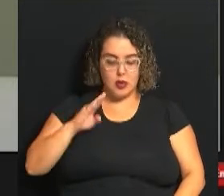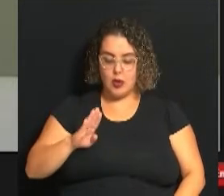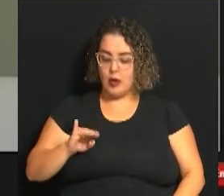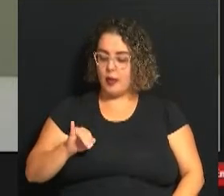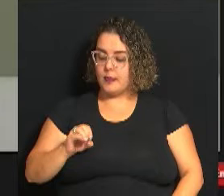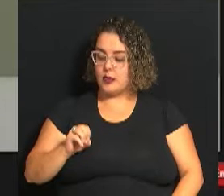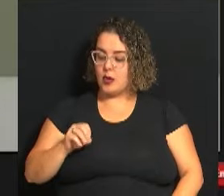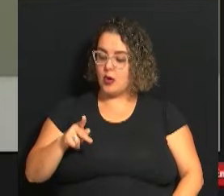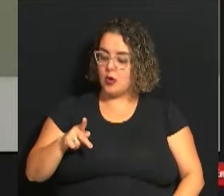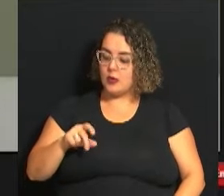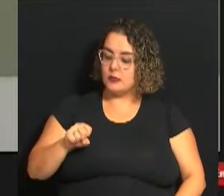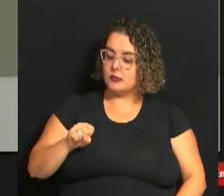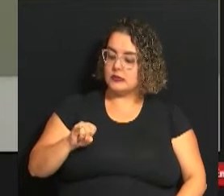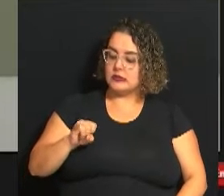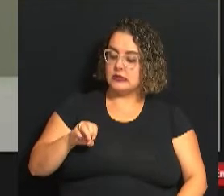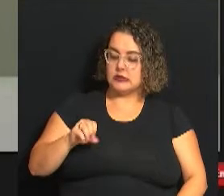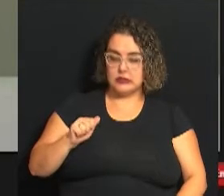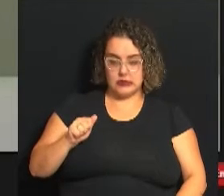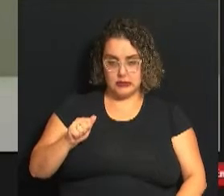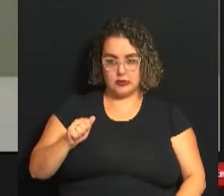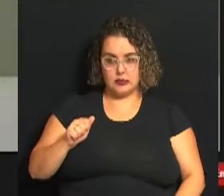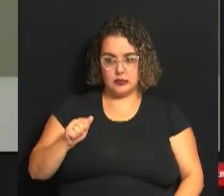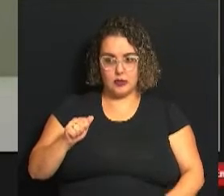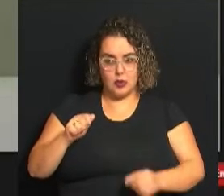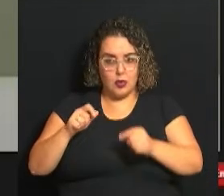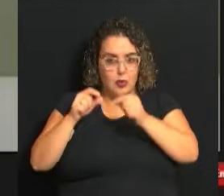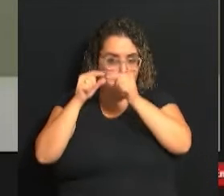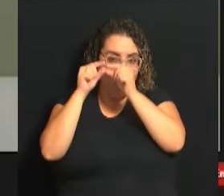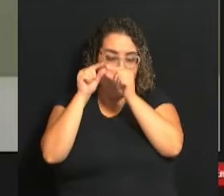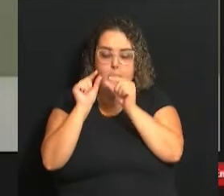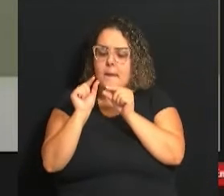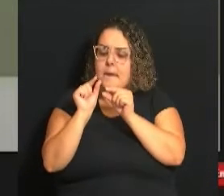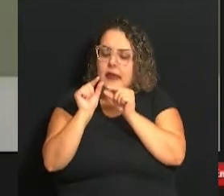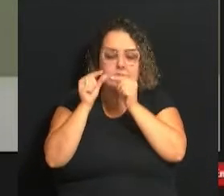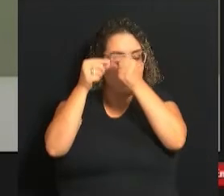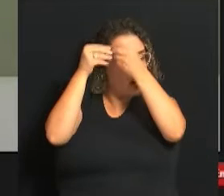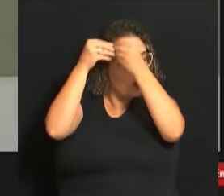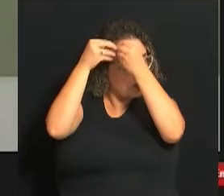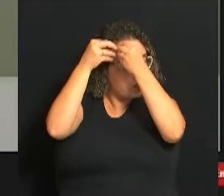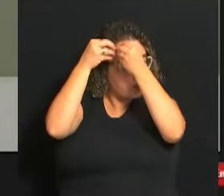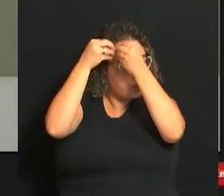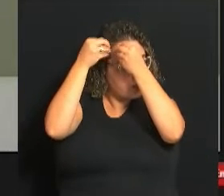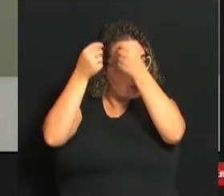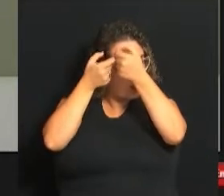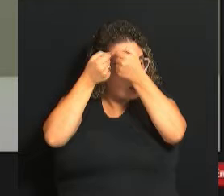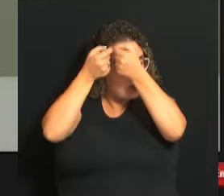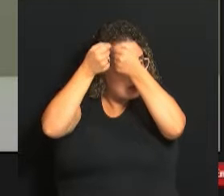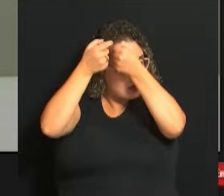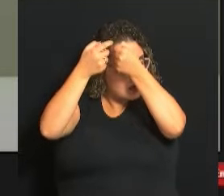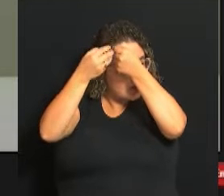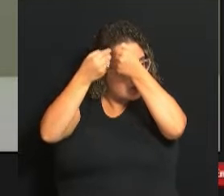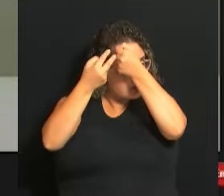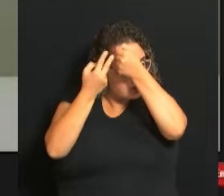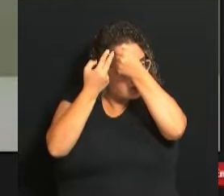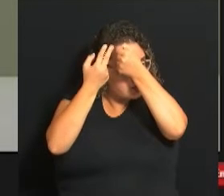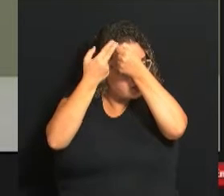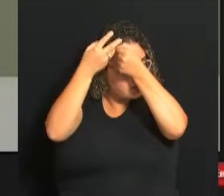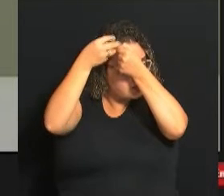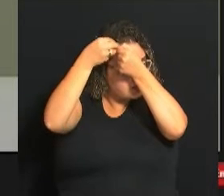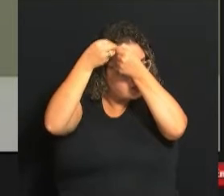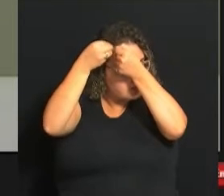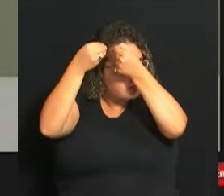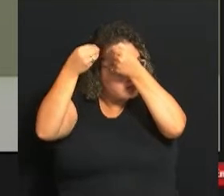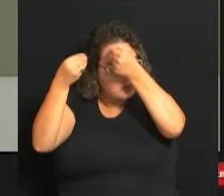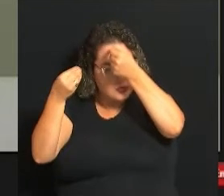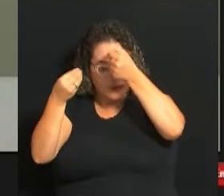uma retirada de um pequeno fragmento desse tumor, ou, preferencialmente,